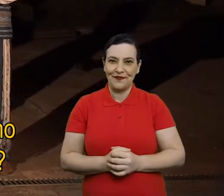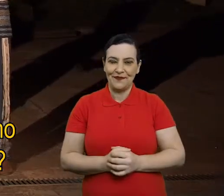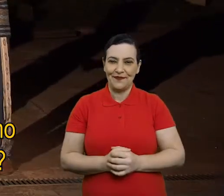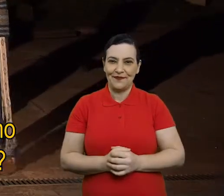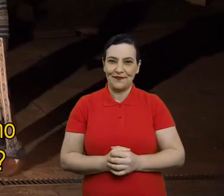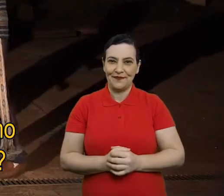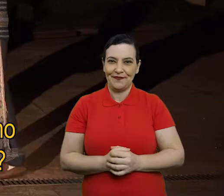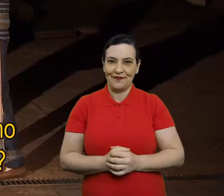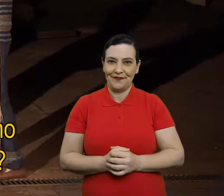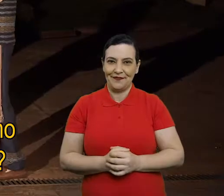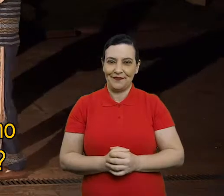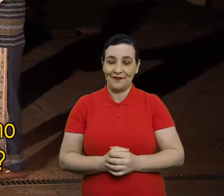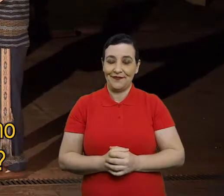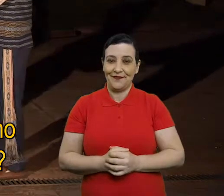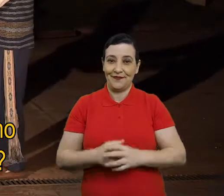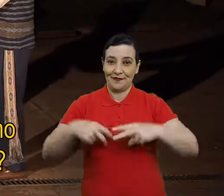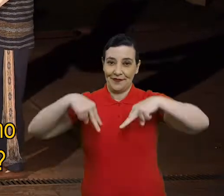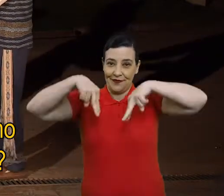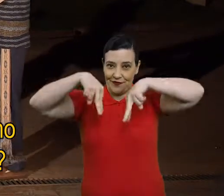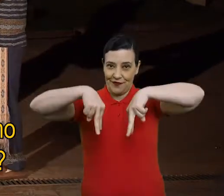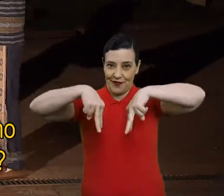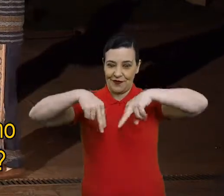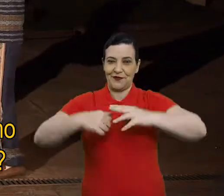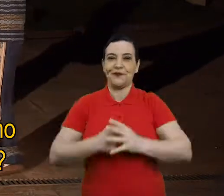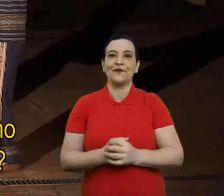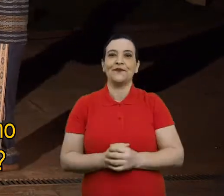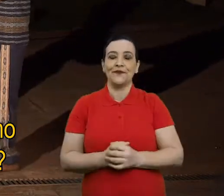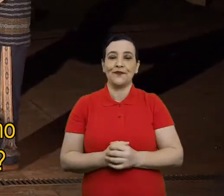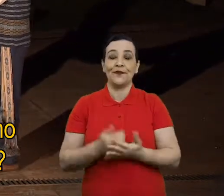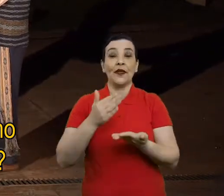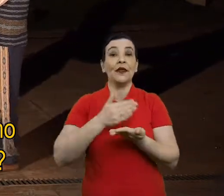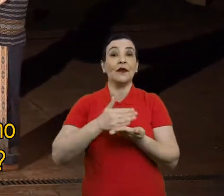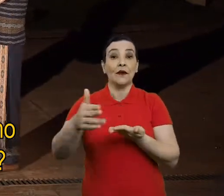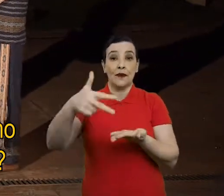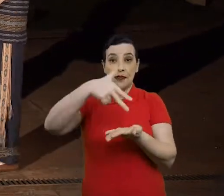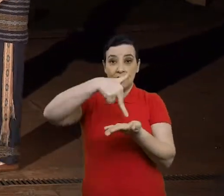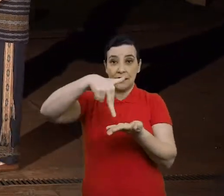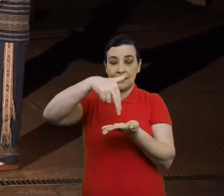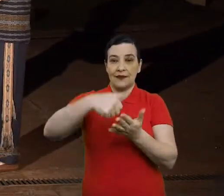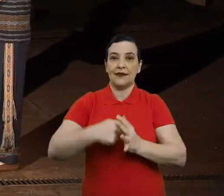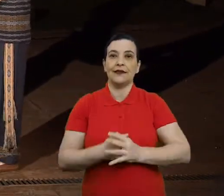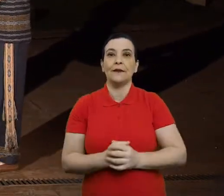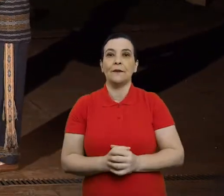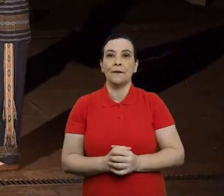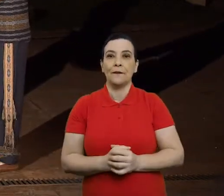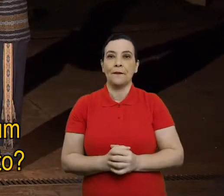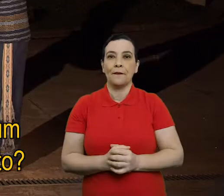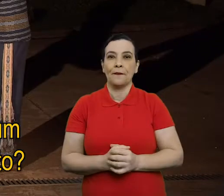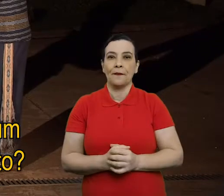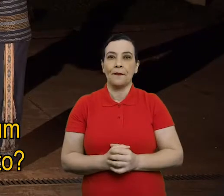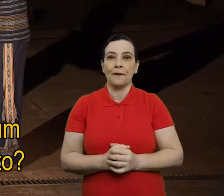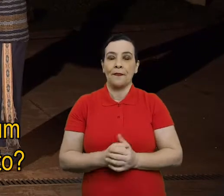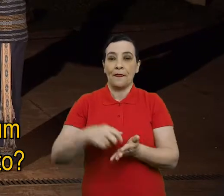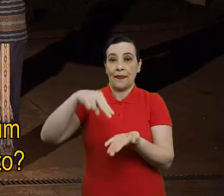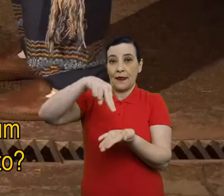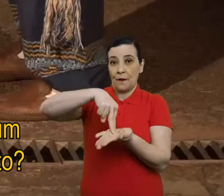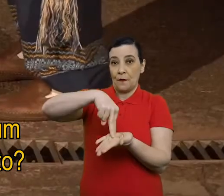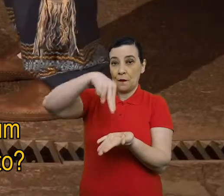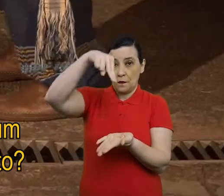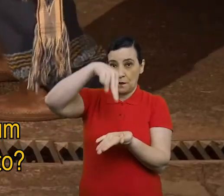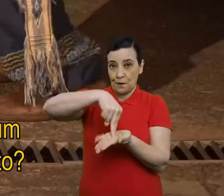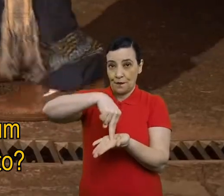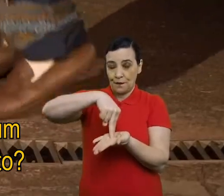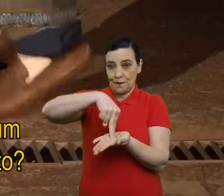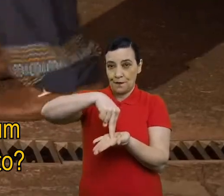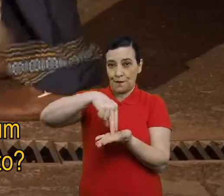Ficando de frente para a parceira... As duplas estão de mãos dadas. Como que a gente vai começar essa dança? A gente vai dar um pulinho no